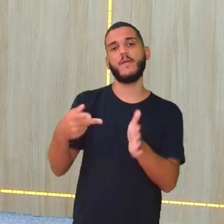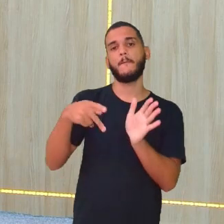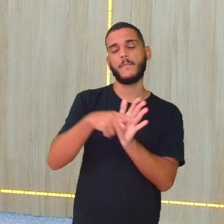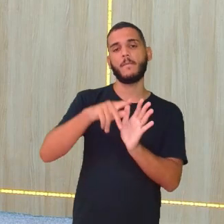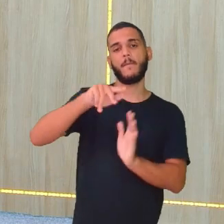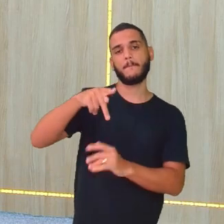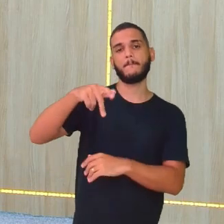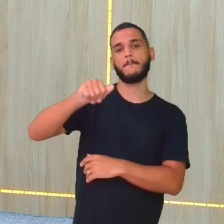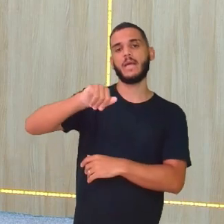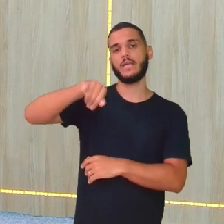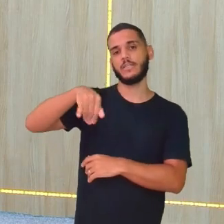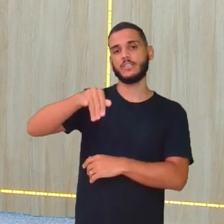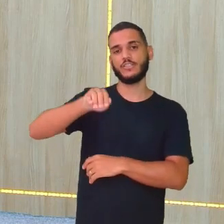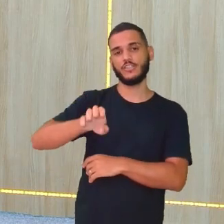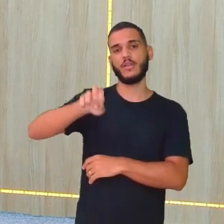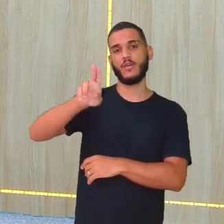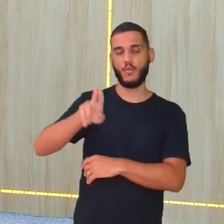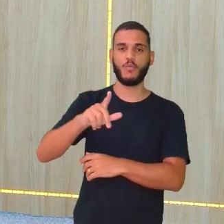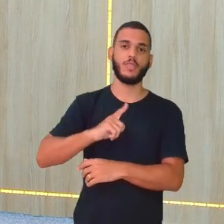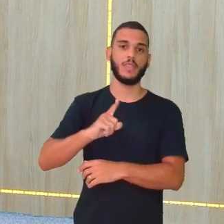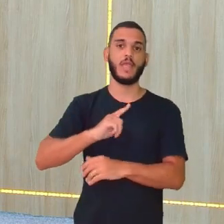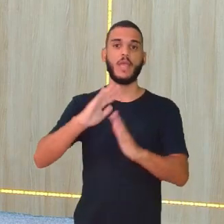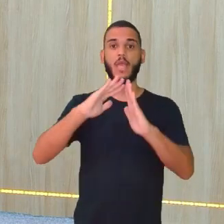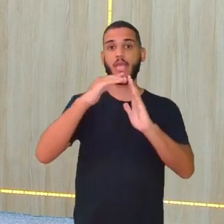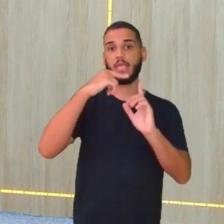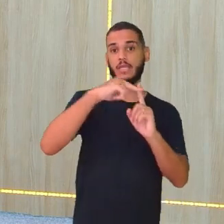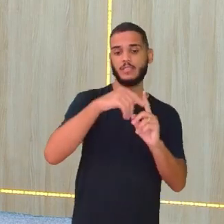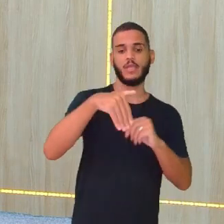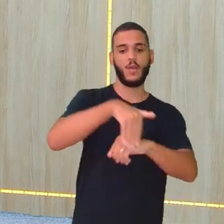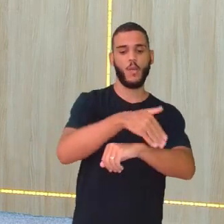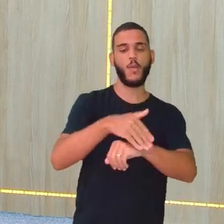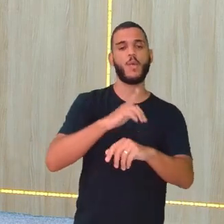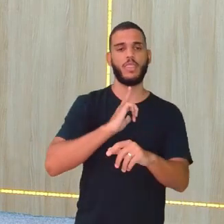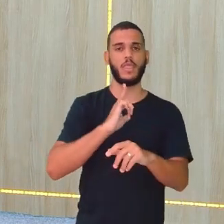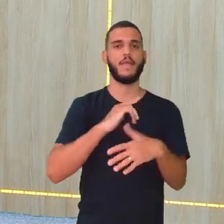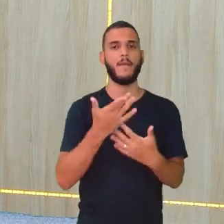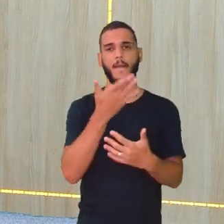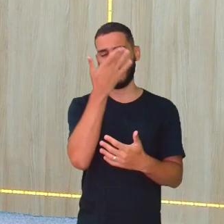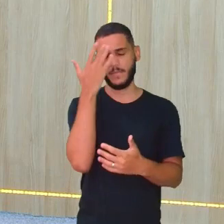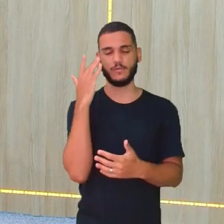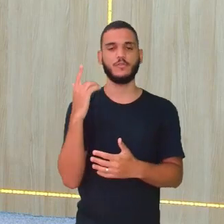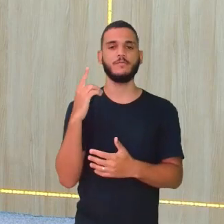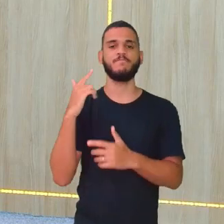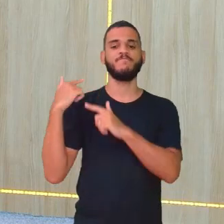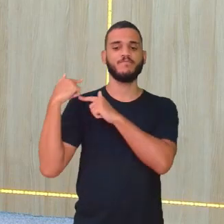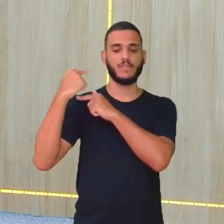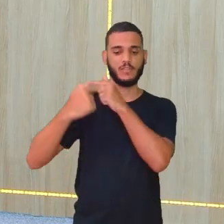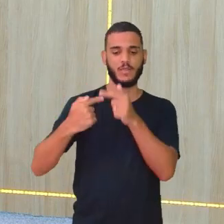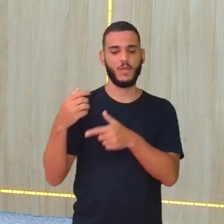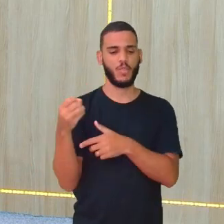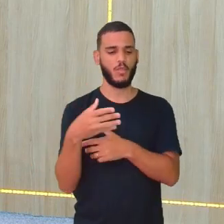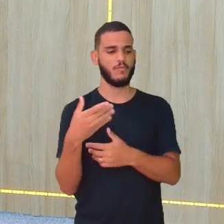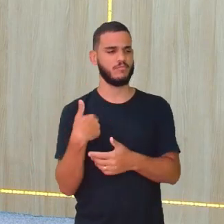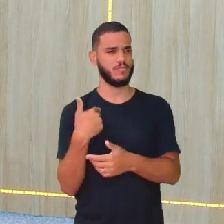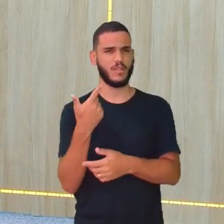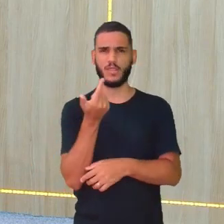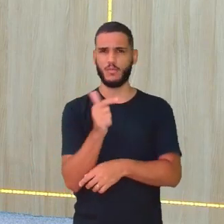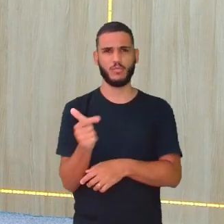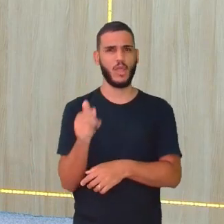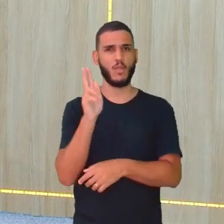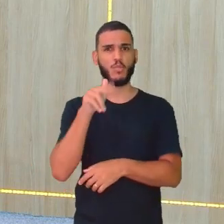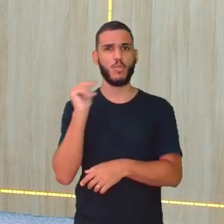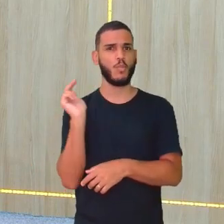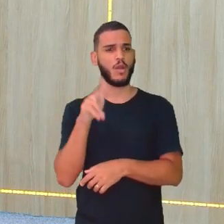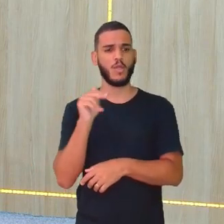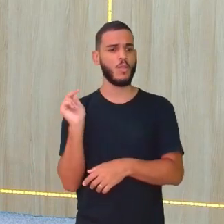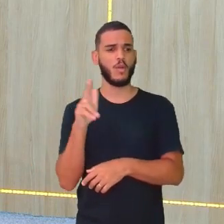poeta disse que existia uma capela em determinada rua. E as pessoas dessas gerações mais recentes bateram o pé dizendo que nunca